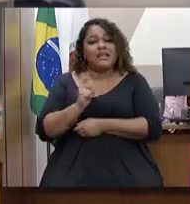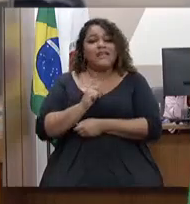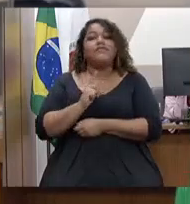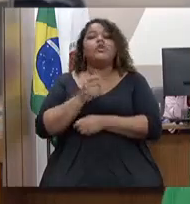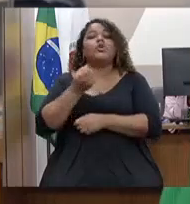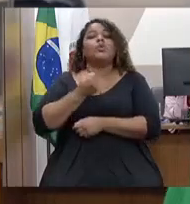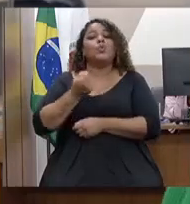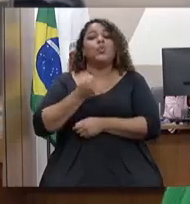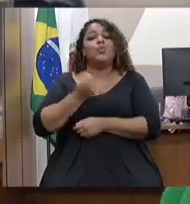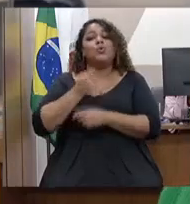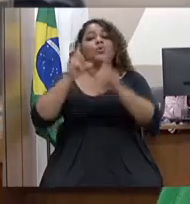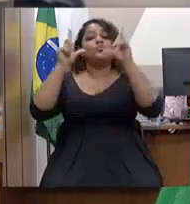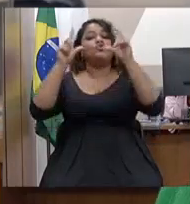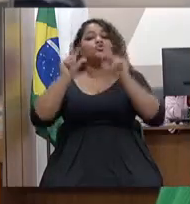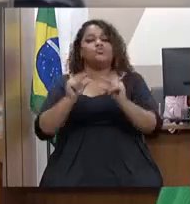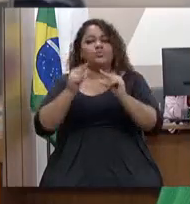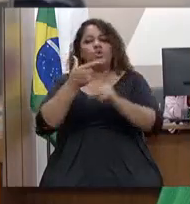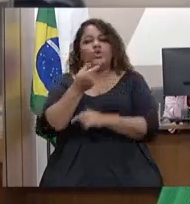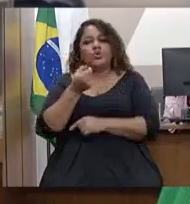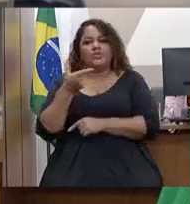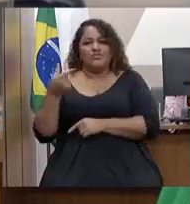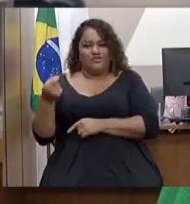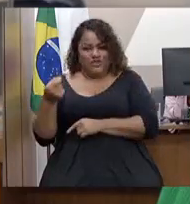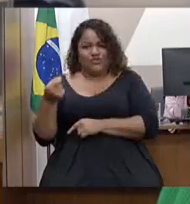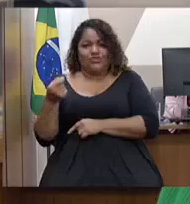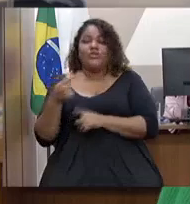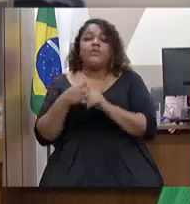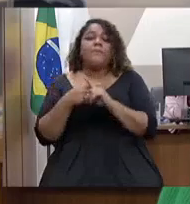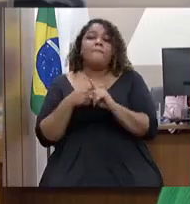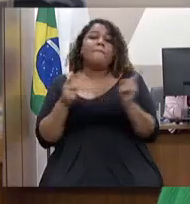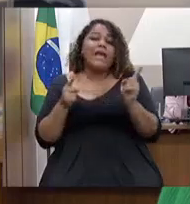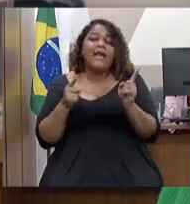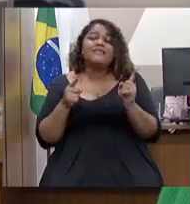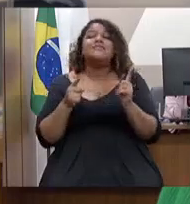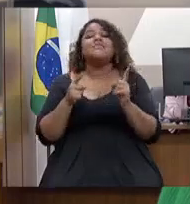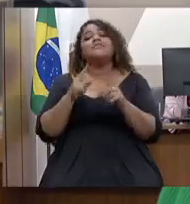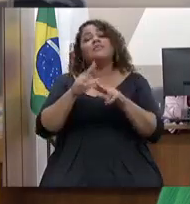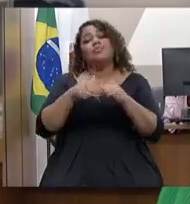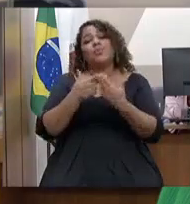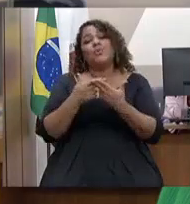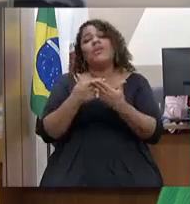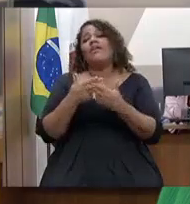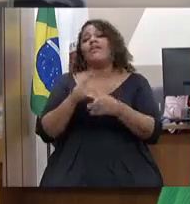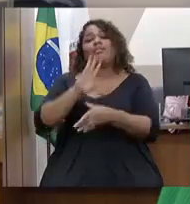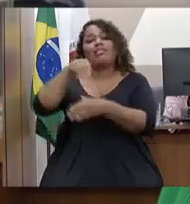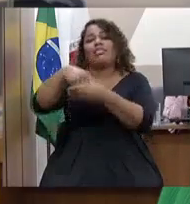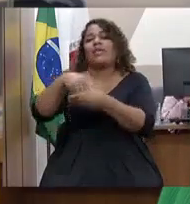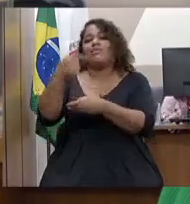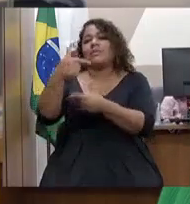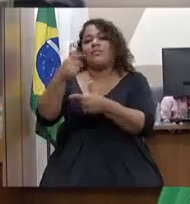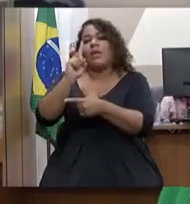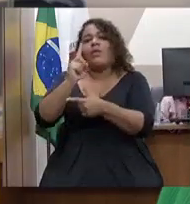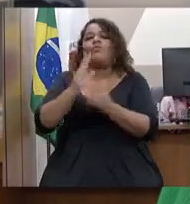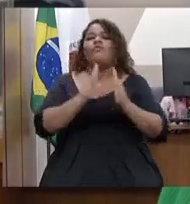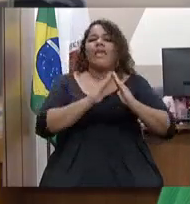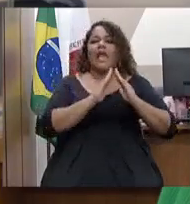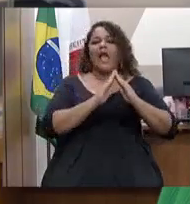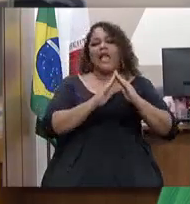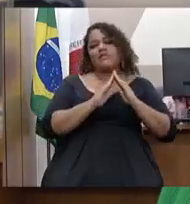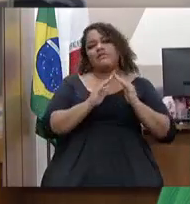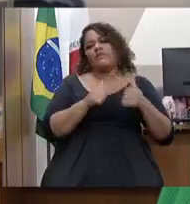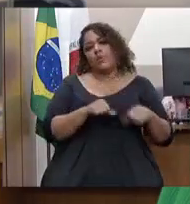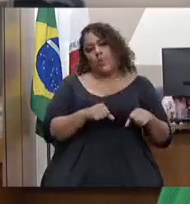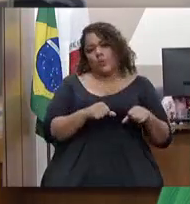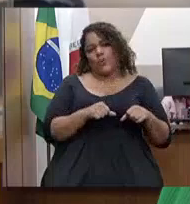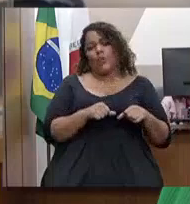trabalho mas a reabertura gradual da economia a partir do ano seguinte de 21 provocou uma